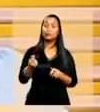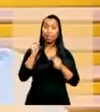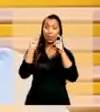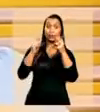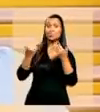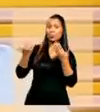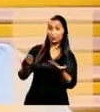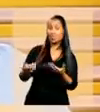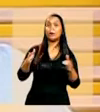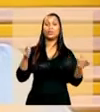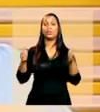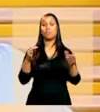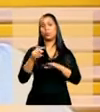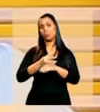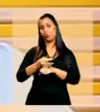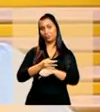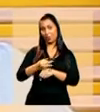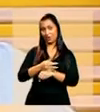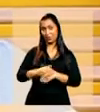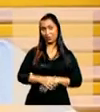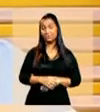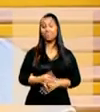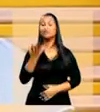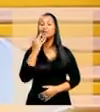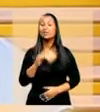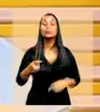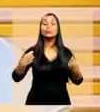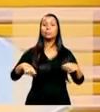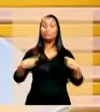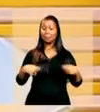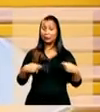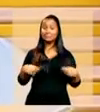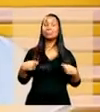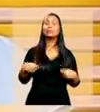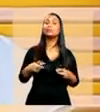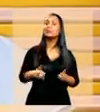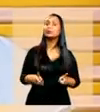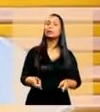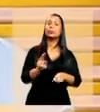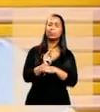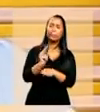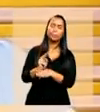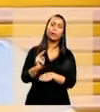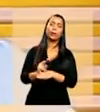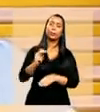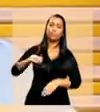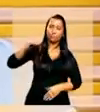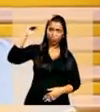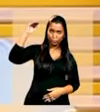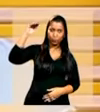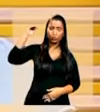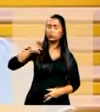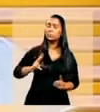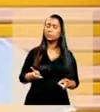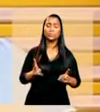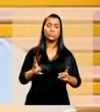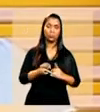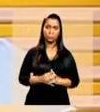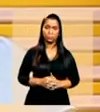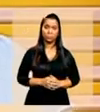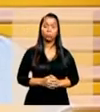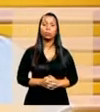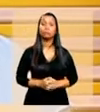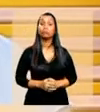dê atenção nesse período de férias. A criança, ela precisa ser sempre amparada por um adulto.